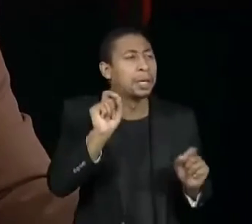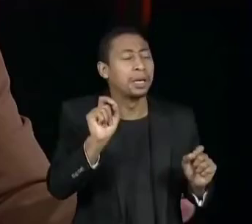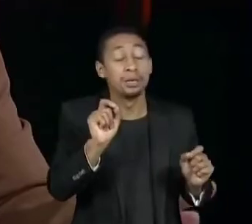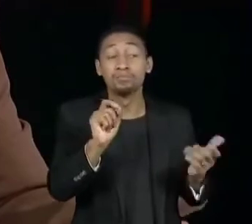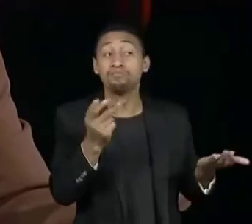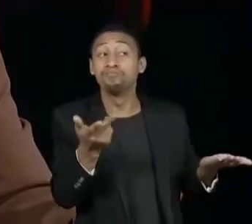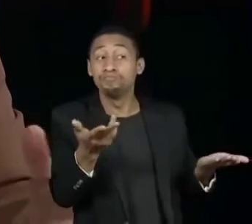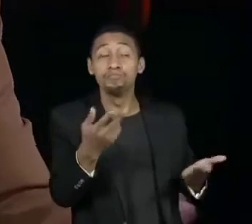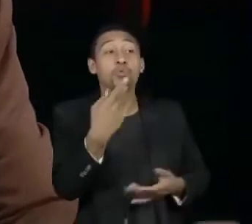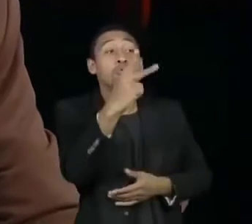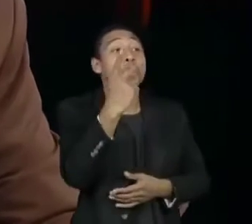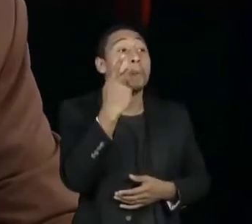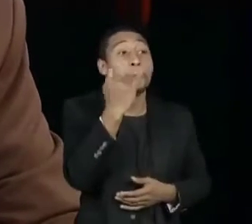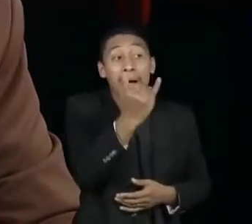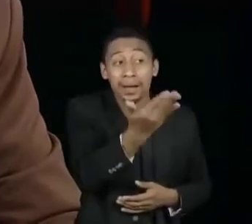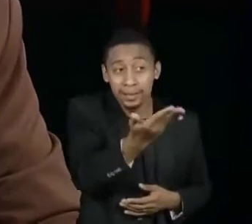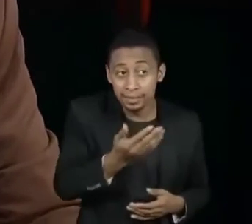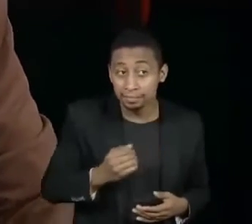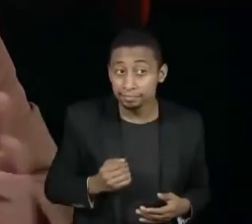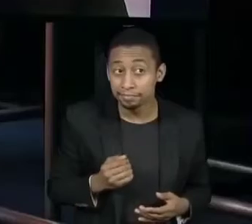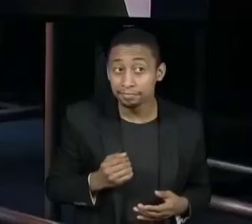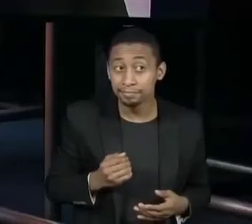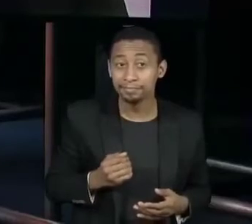Seria o seu pai?